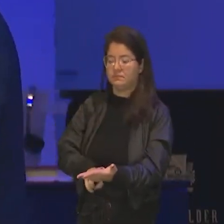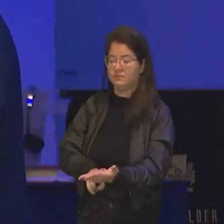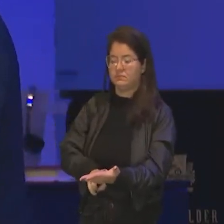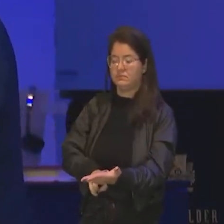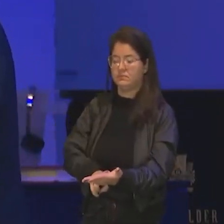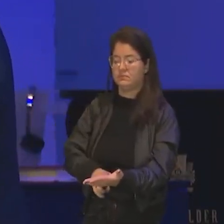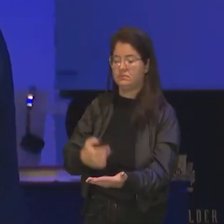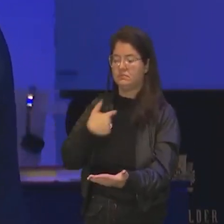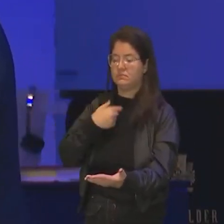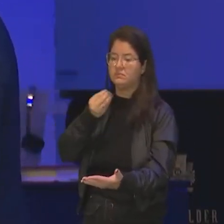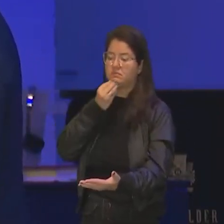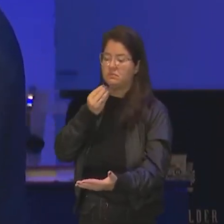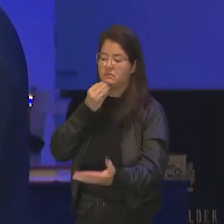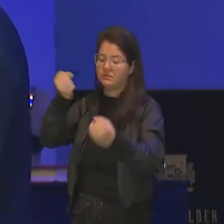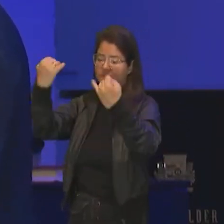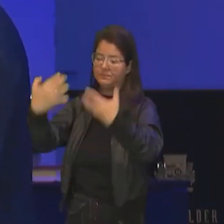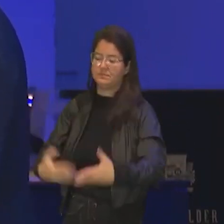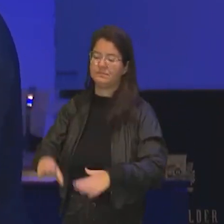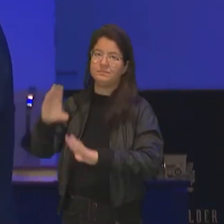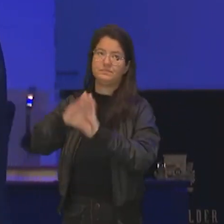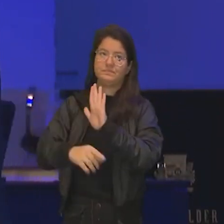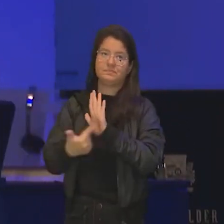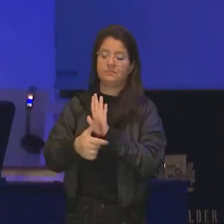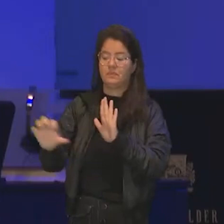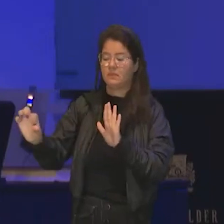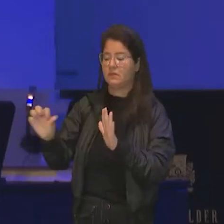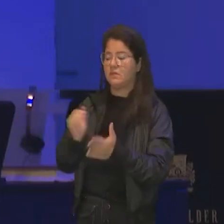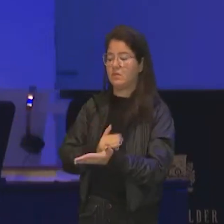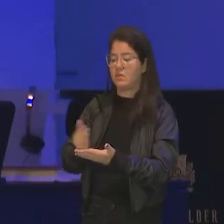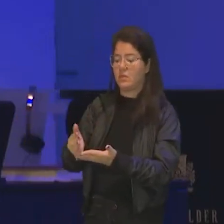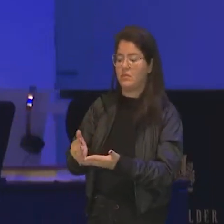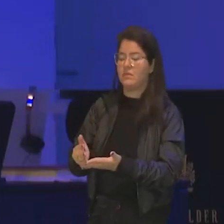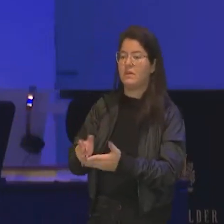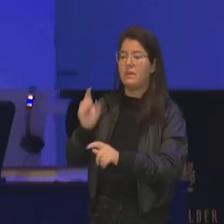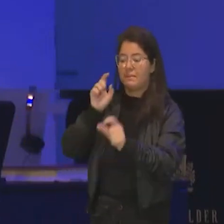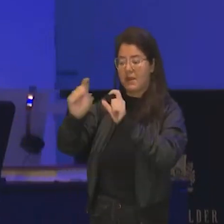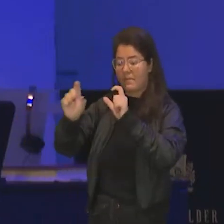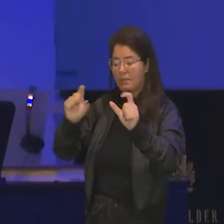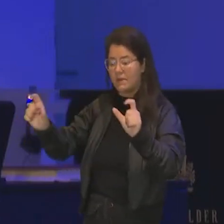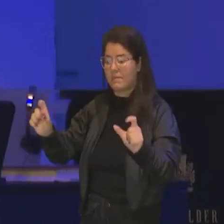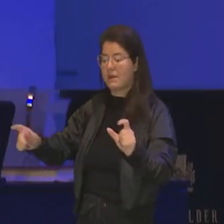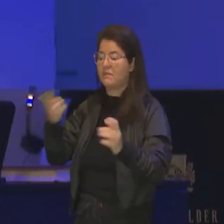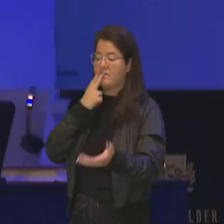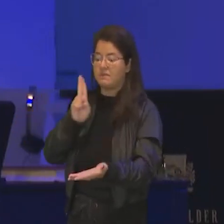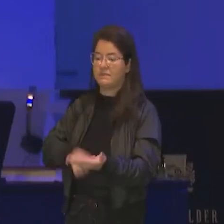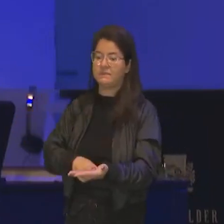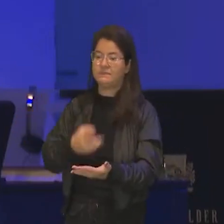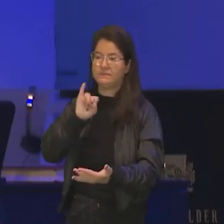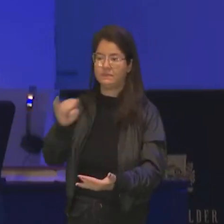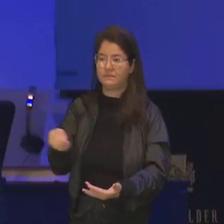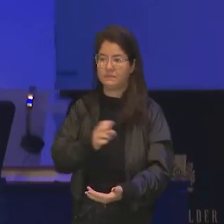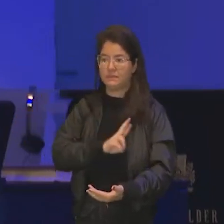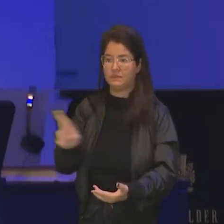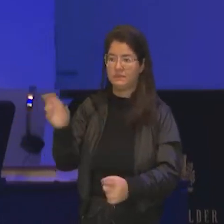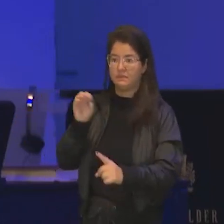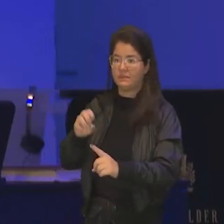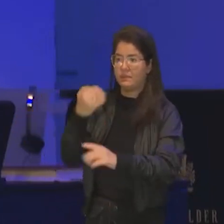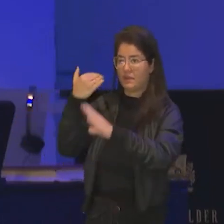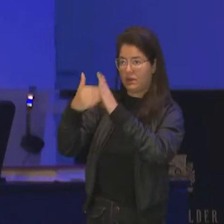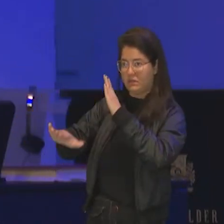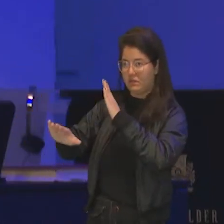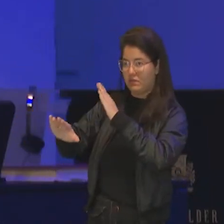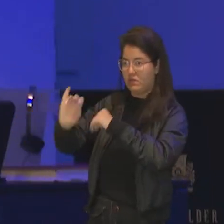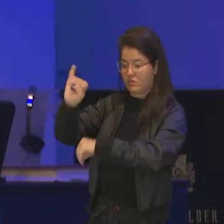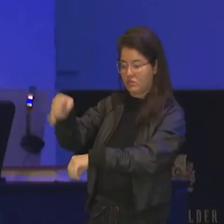eu poderia citar, o capítulo 29 começa, são estas as palavras da carta que Jeremias, o profeta, enviou de